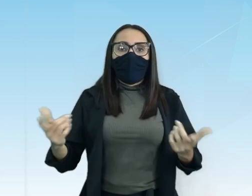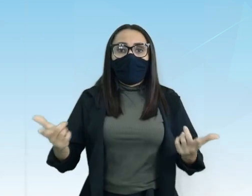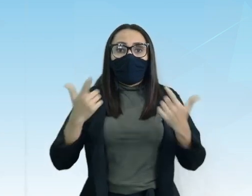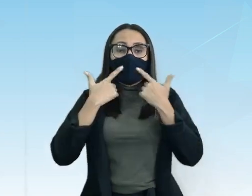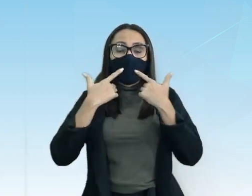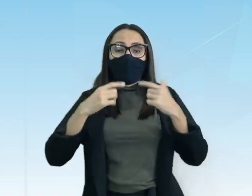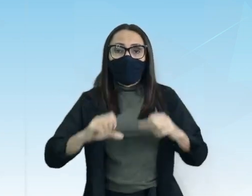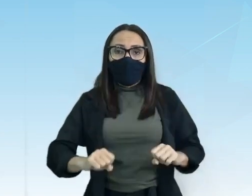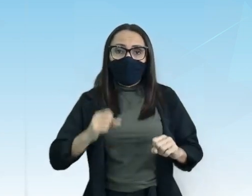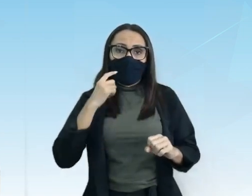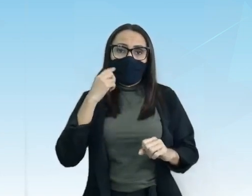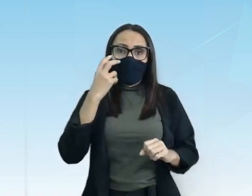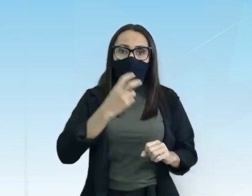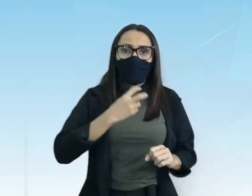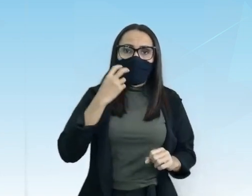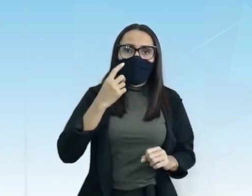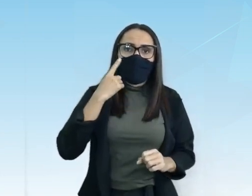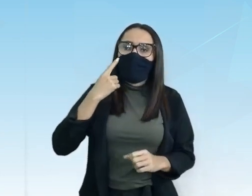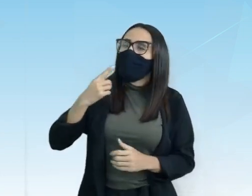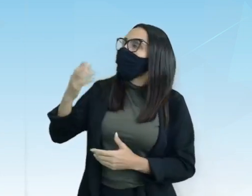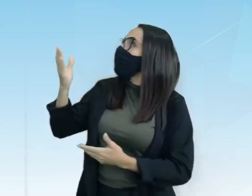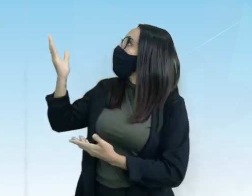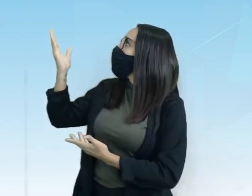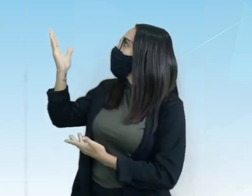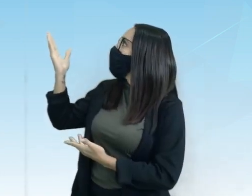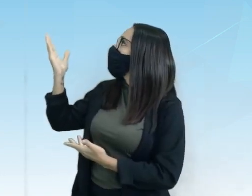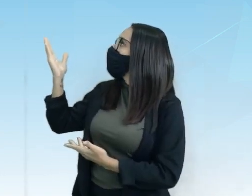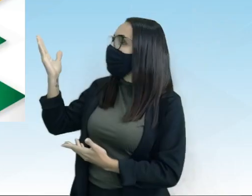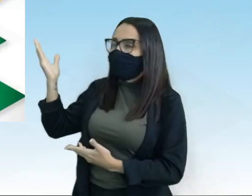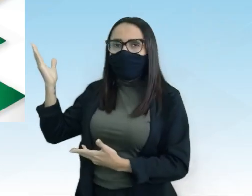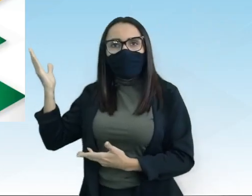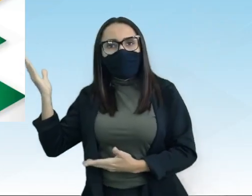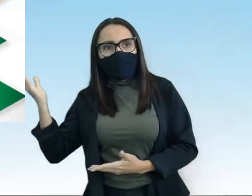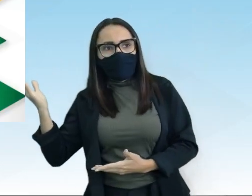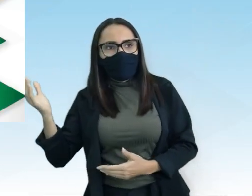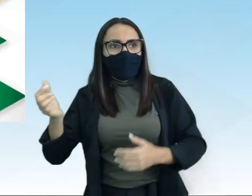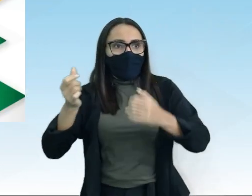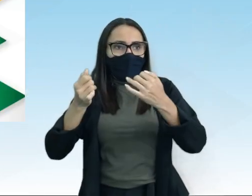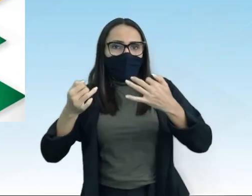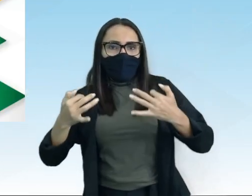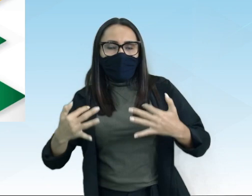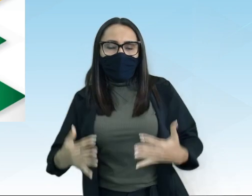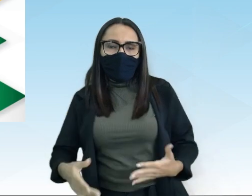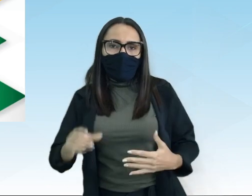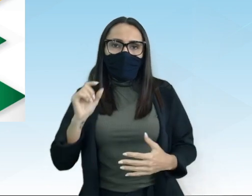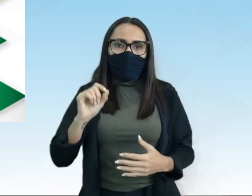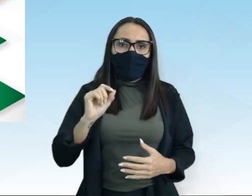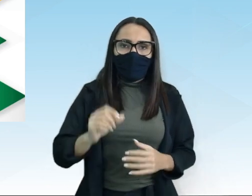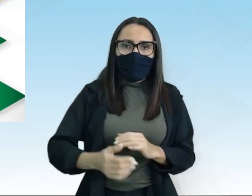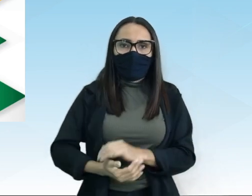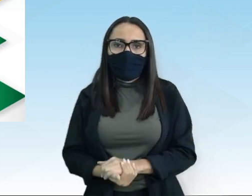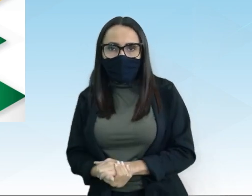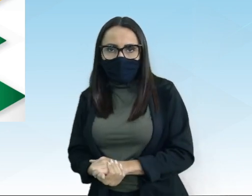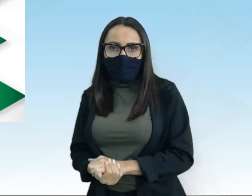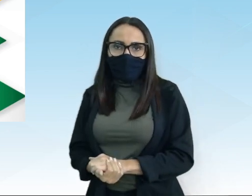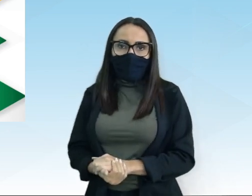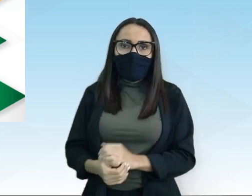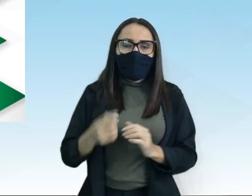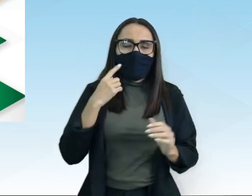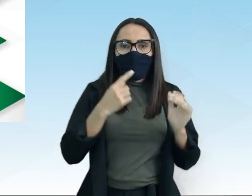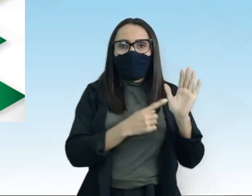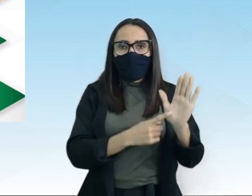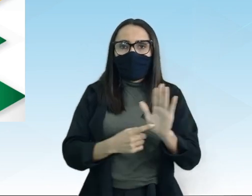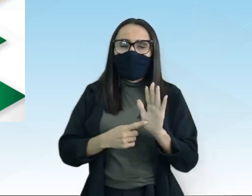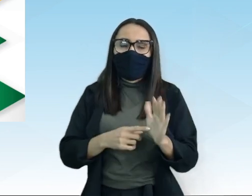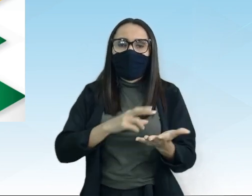oral. Na tela, nós temos aqui um pouco mais sobre a linguagem oral. A linguagem oral apresenta uma